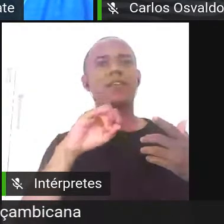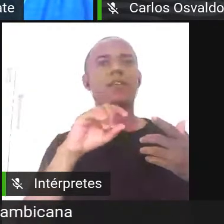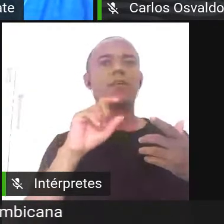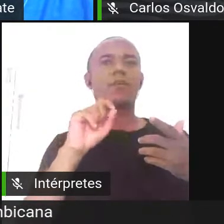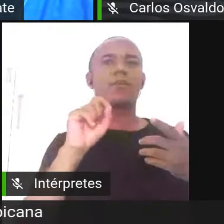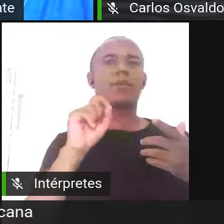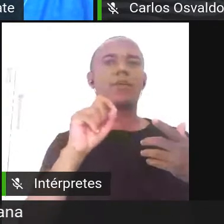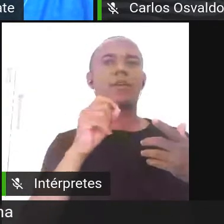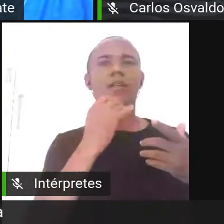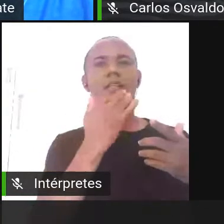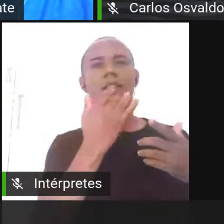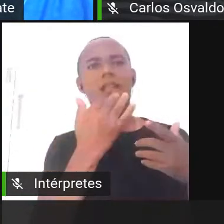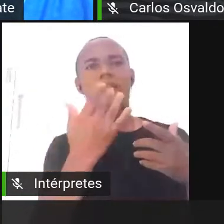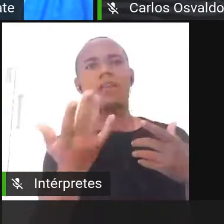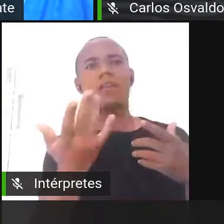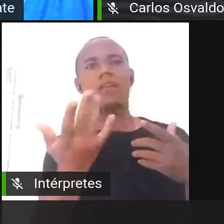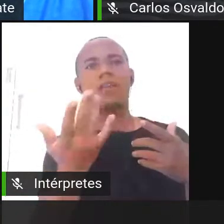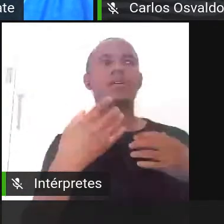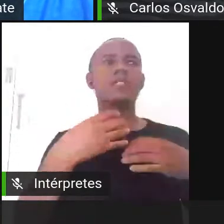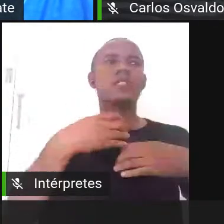as línguas, as expressões,